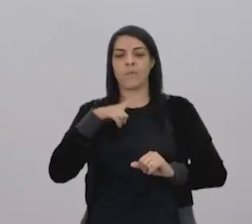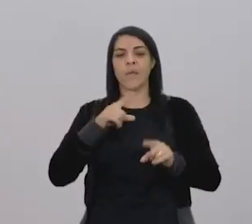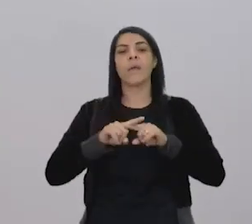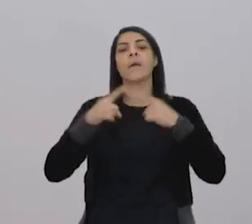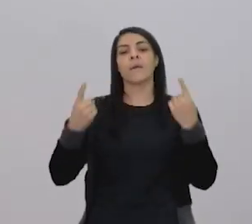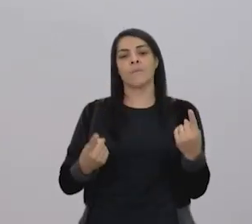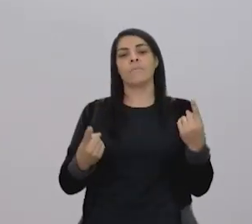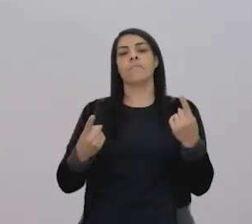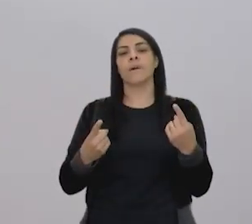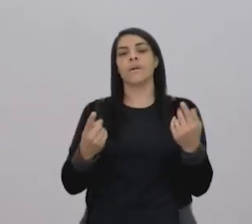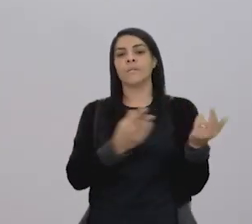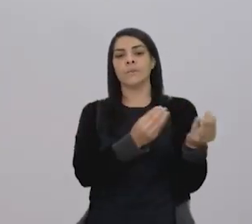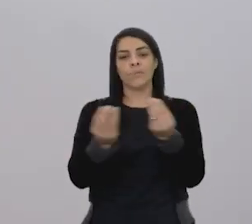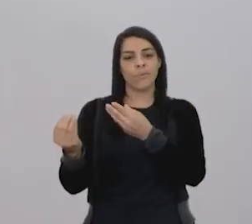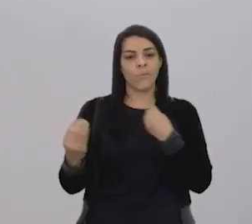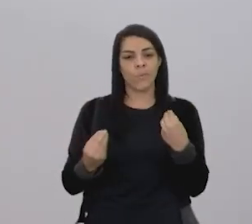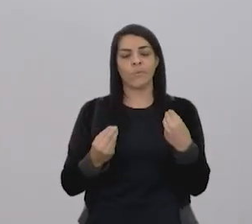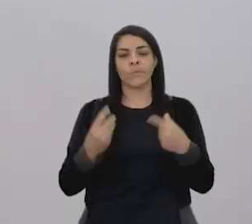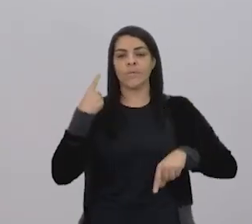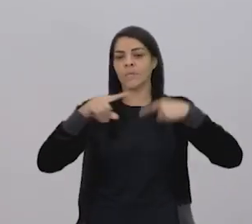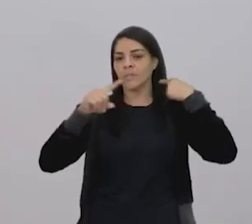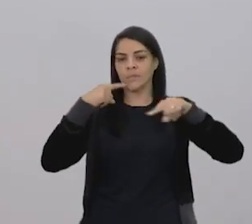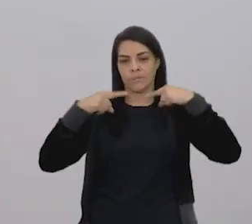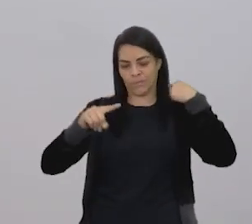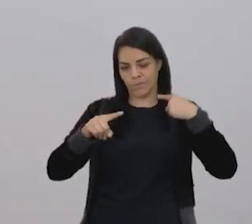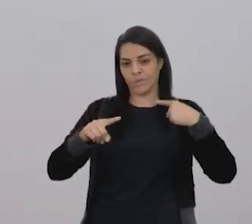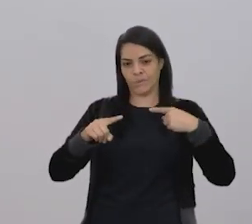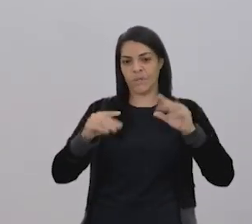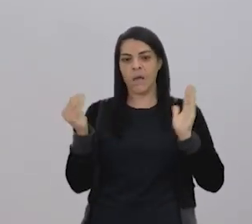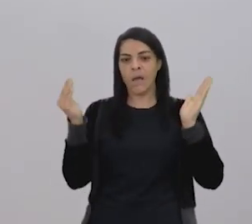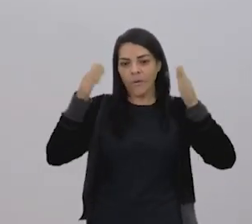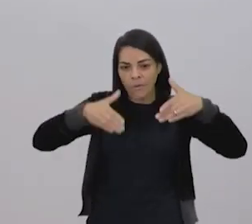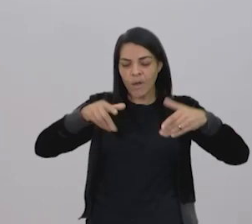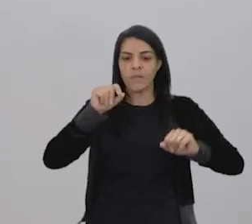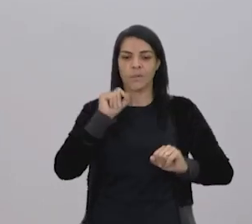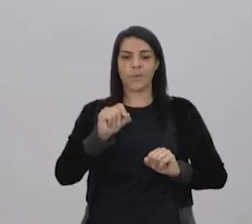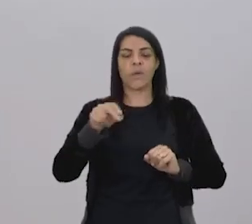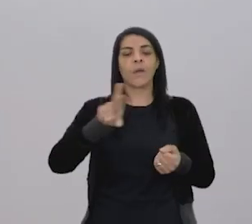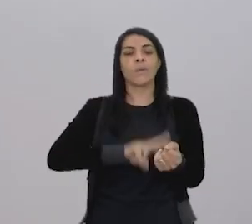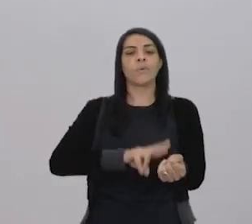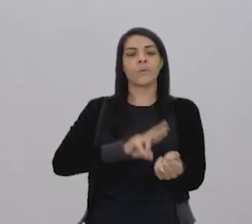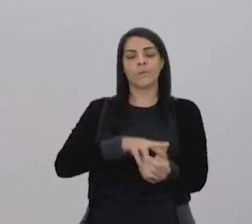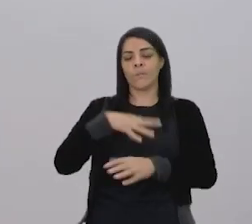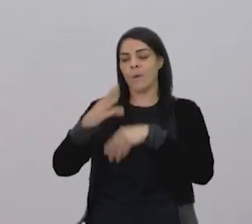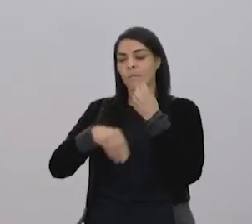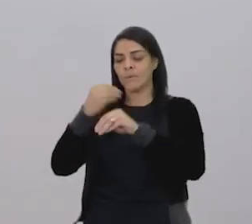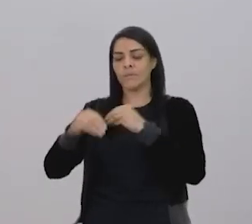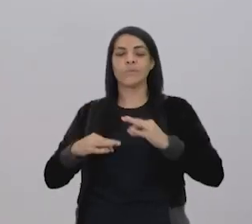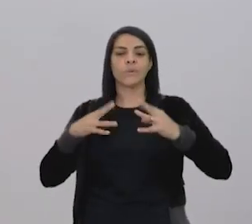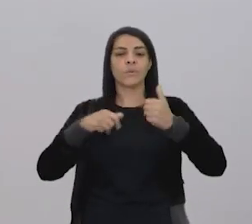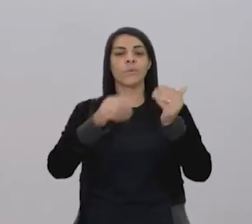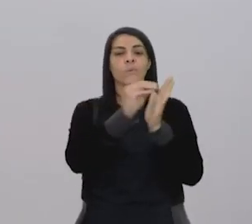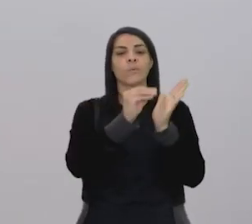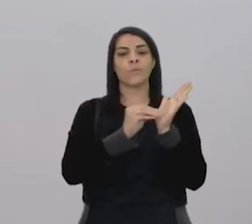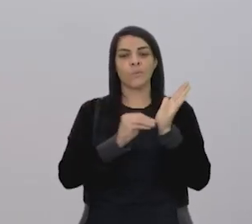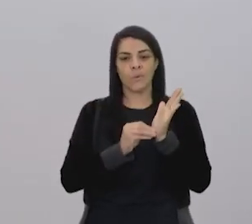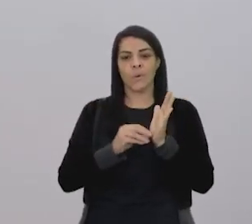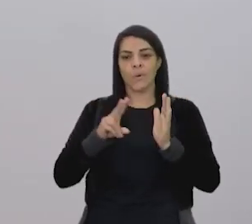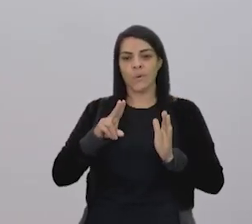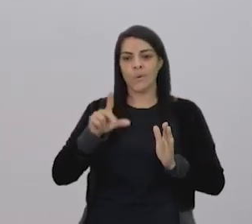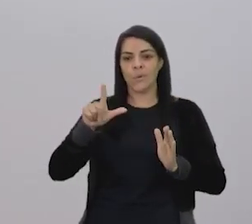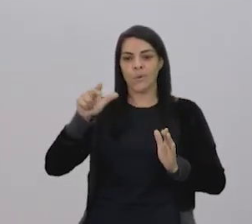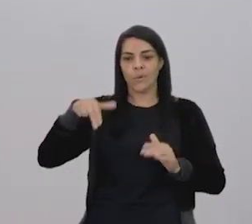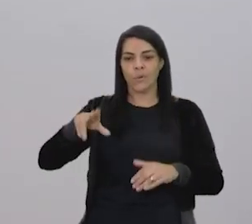músicas africanas está voltado à questão do ritmo. E aí você mistura esses elementos e dá origem ao lundu. Em